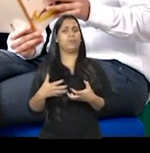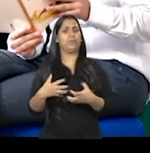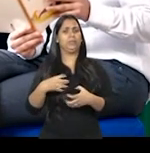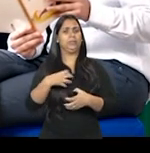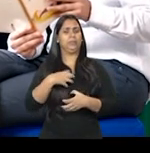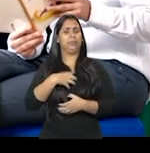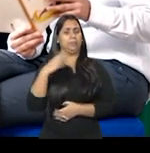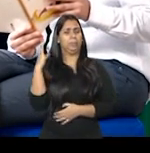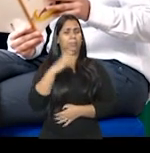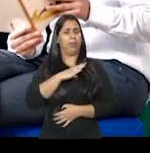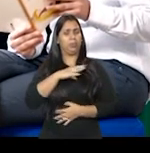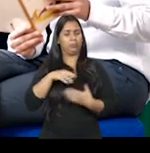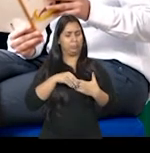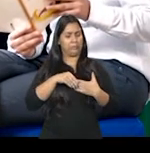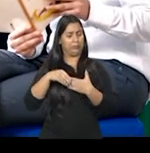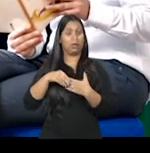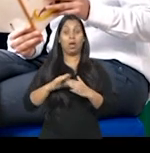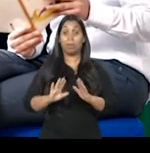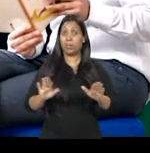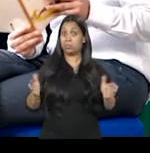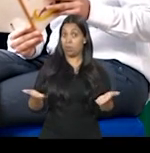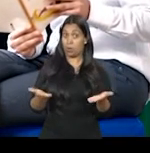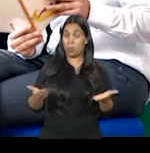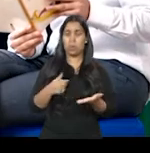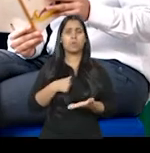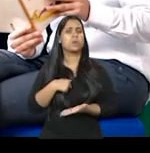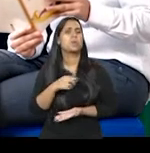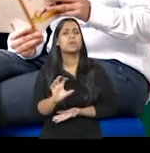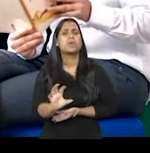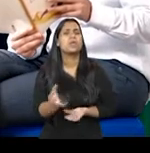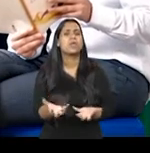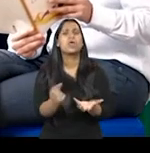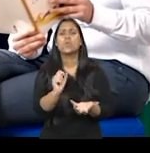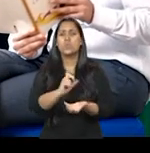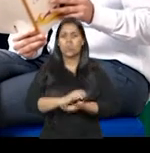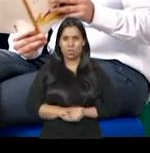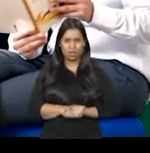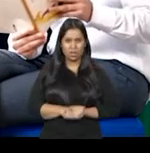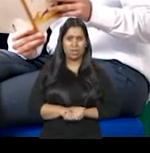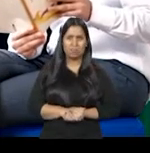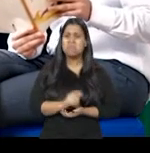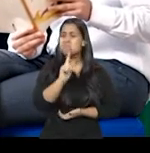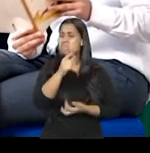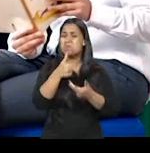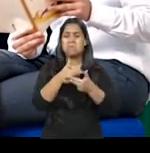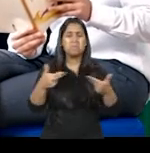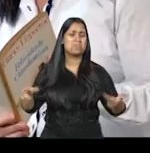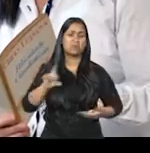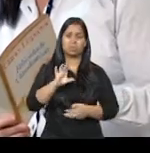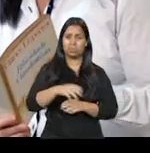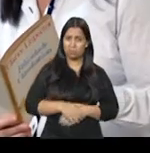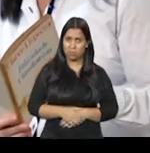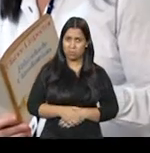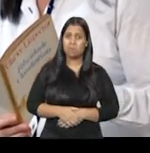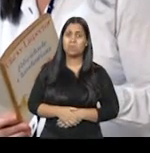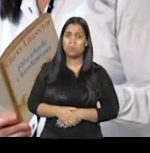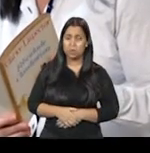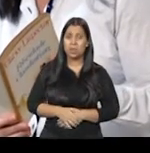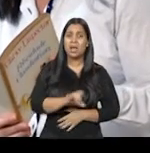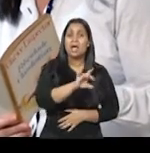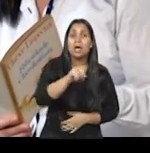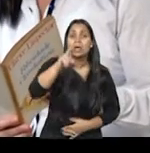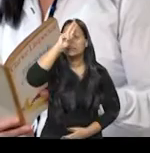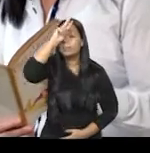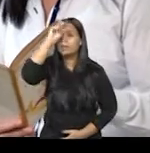mal secreto me guiavam. Agora eu só queria gelidamente uma coisa: matar